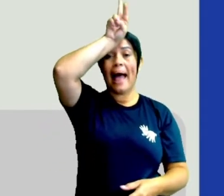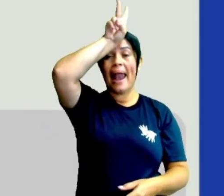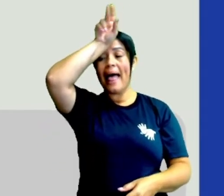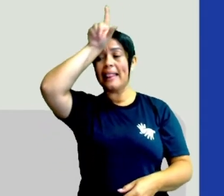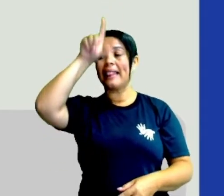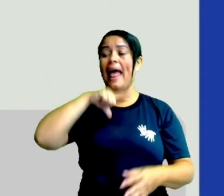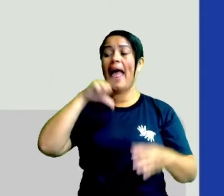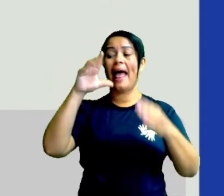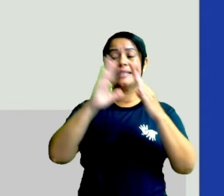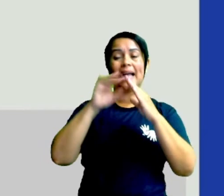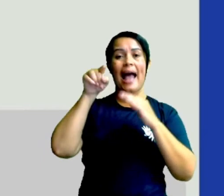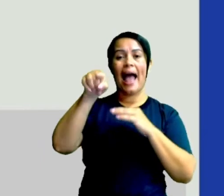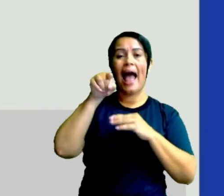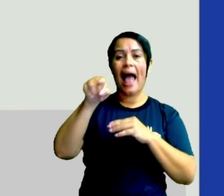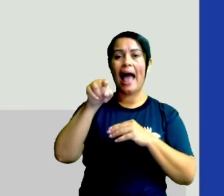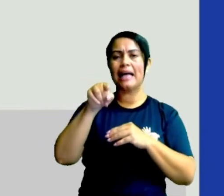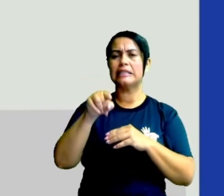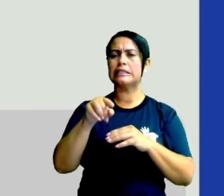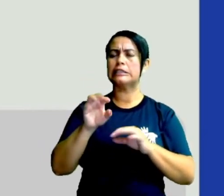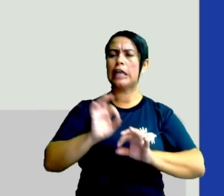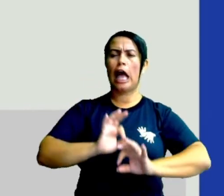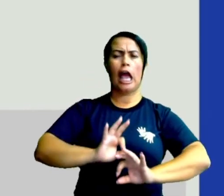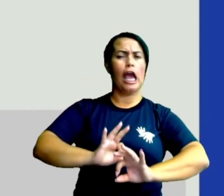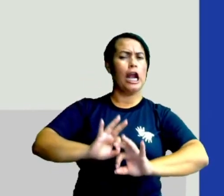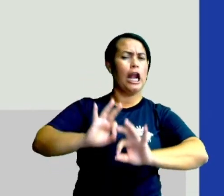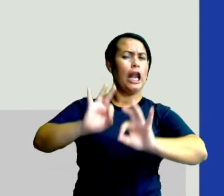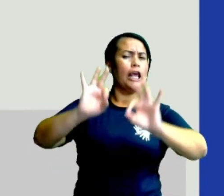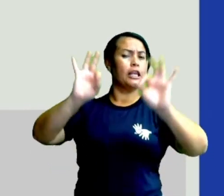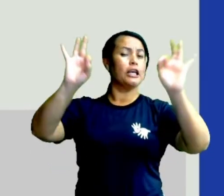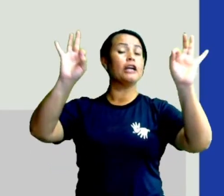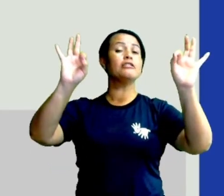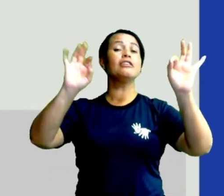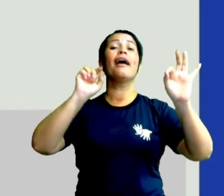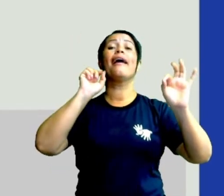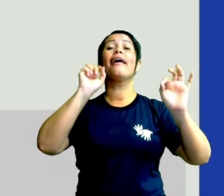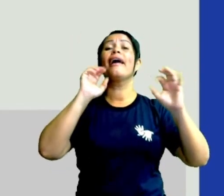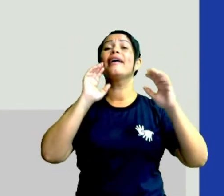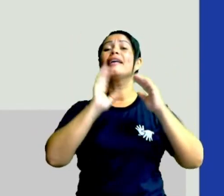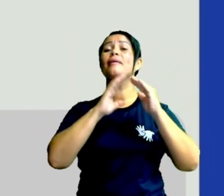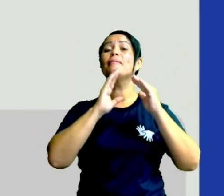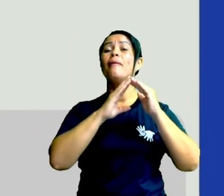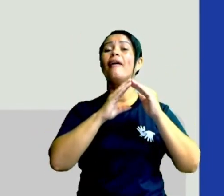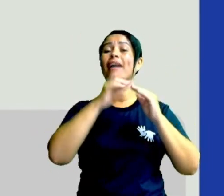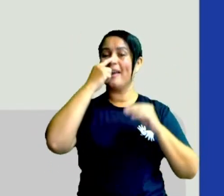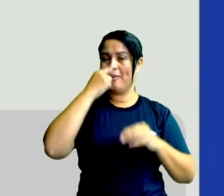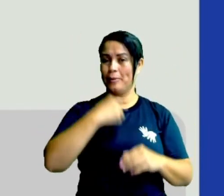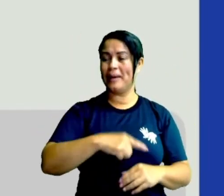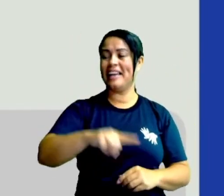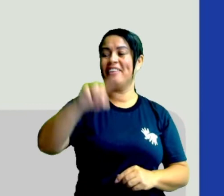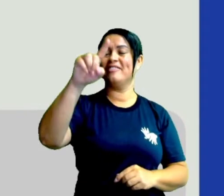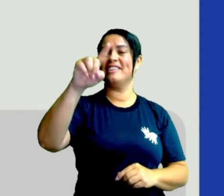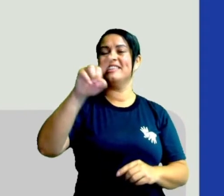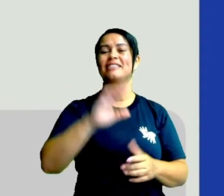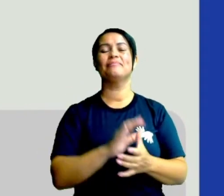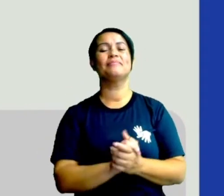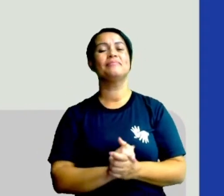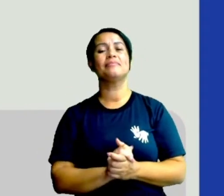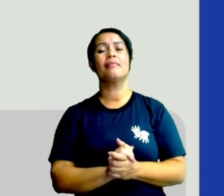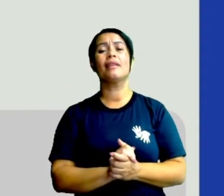essa casa é elegante quem mora nela é o elefante